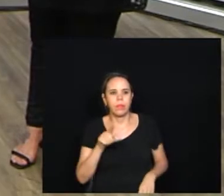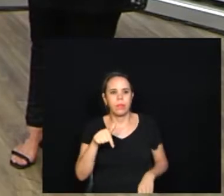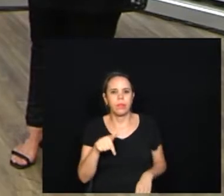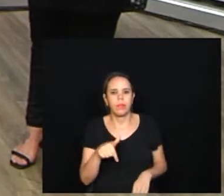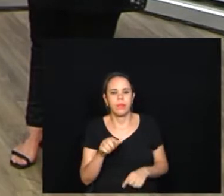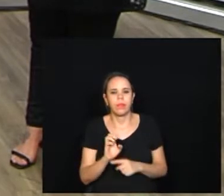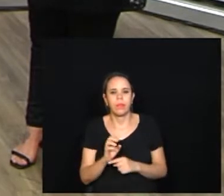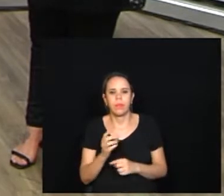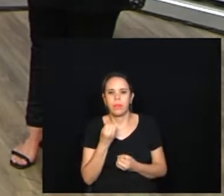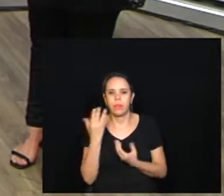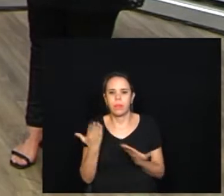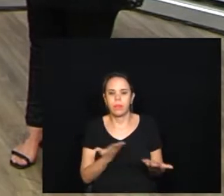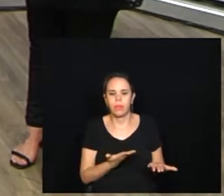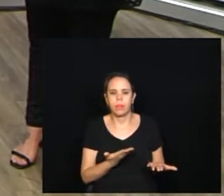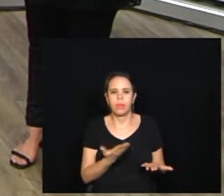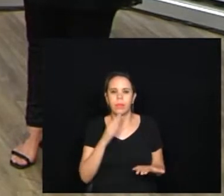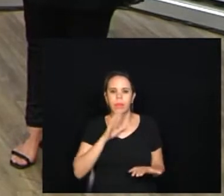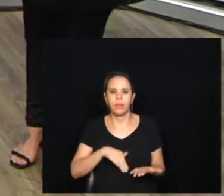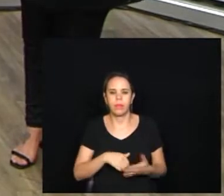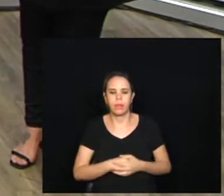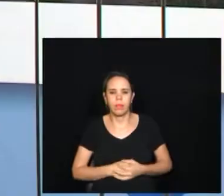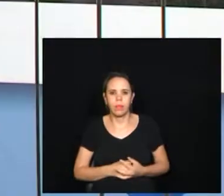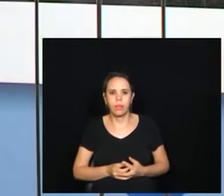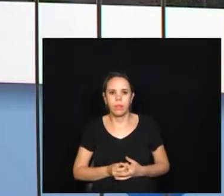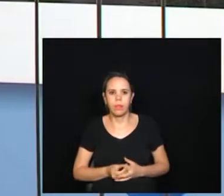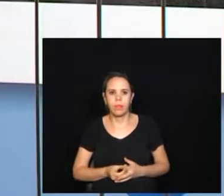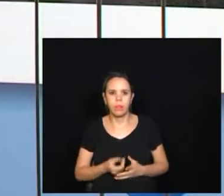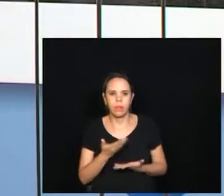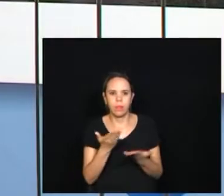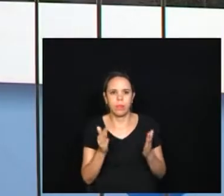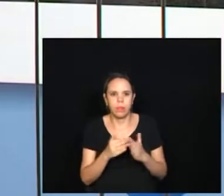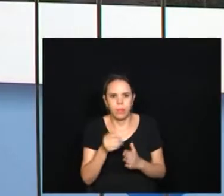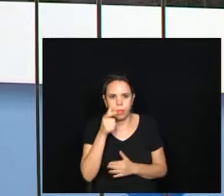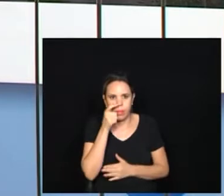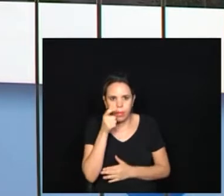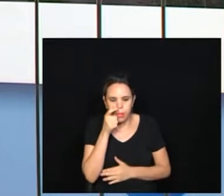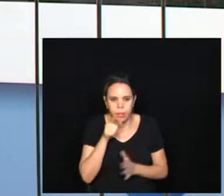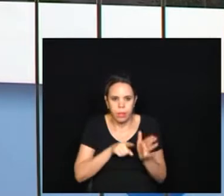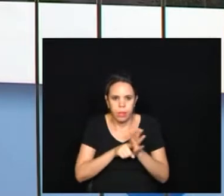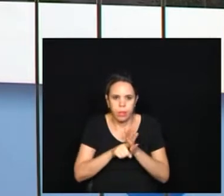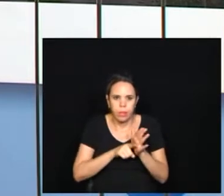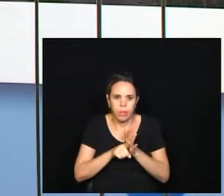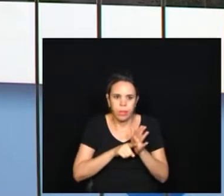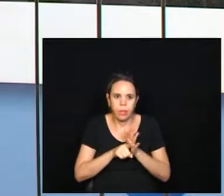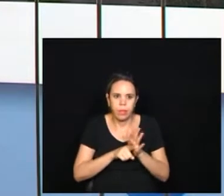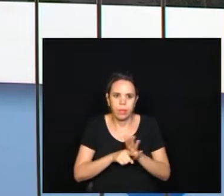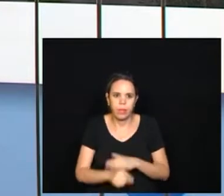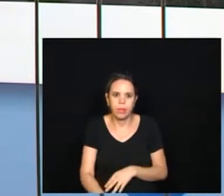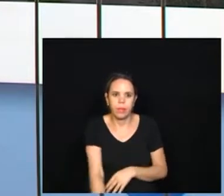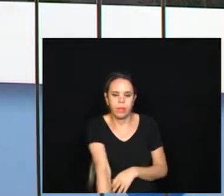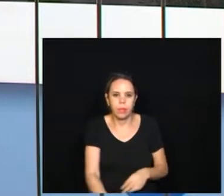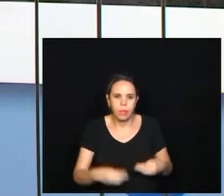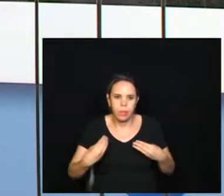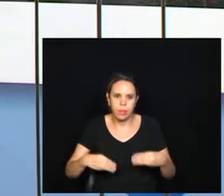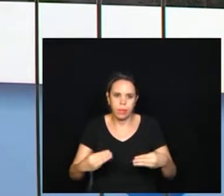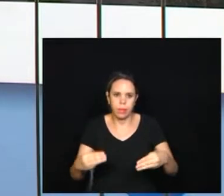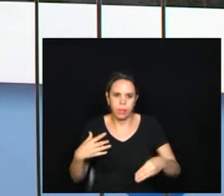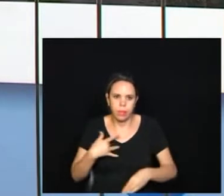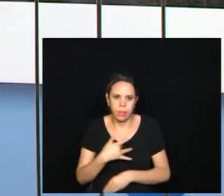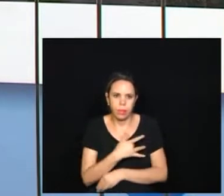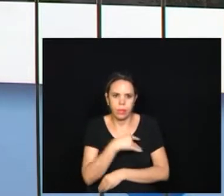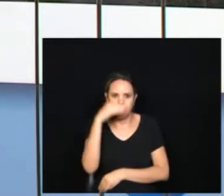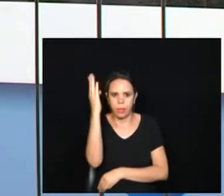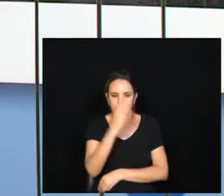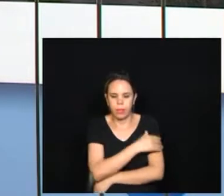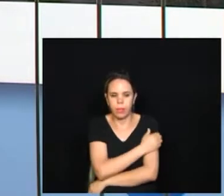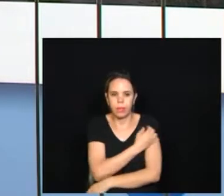Seja bem-vindo e boa tarde. Boa tarde, Gabriel. Boa tarde a você de casa. E de acordo com o Ministério da Saúde, o